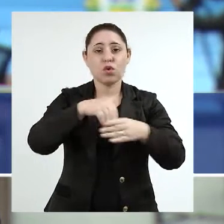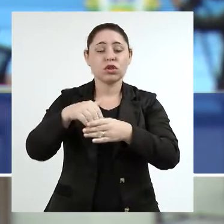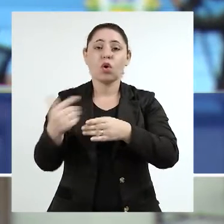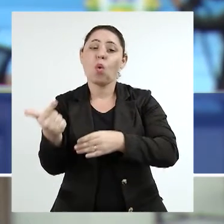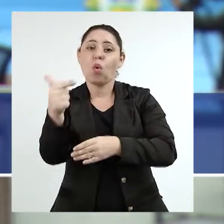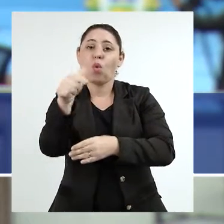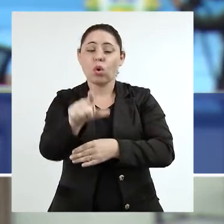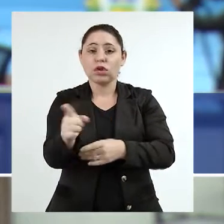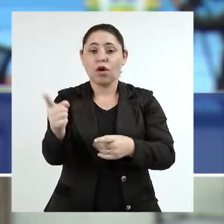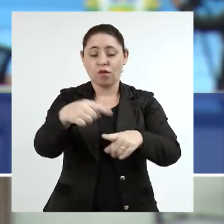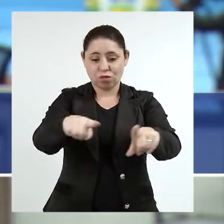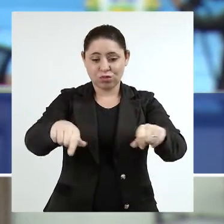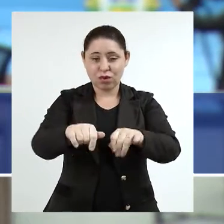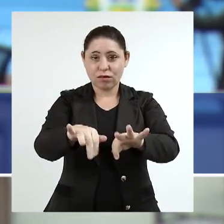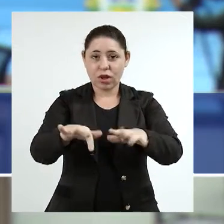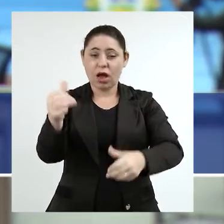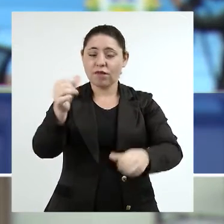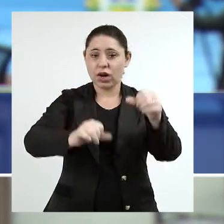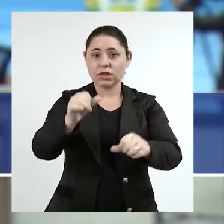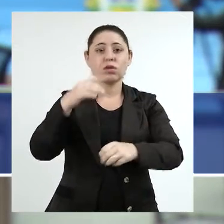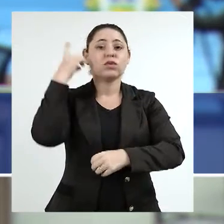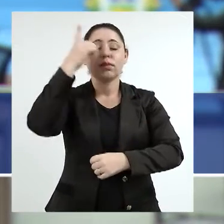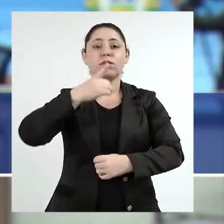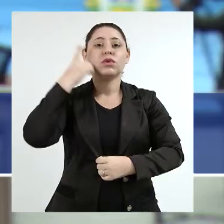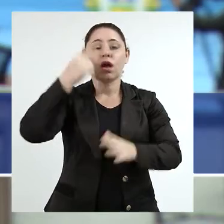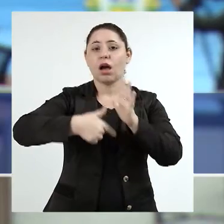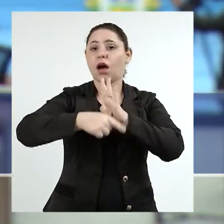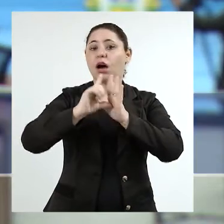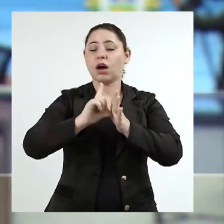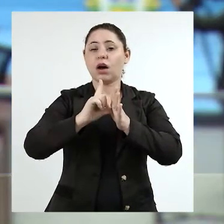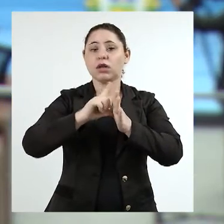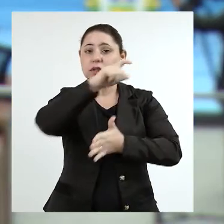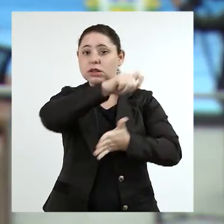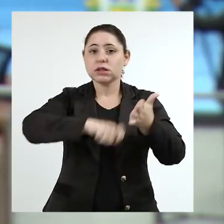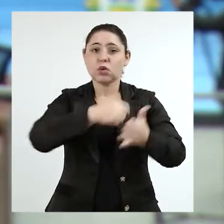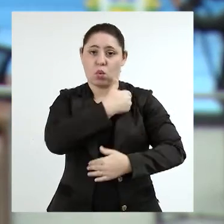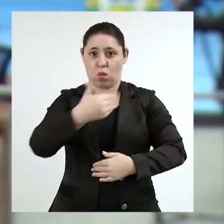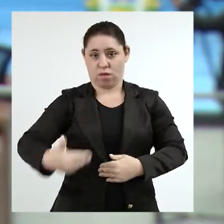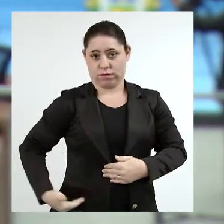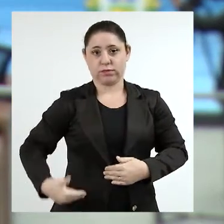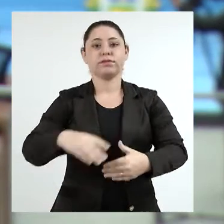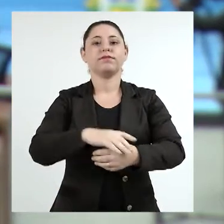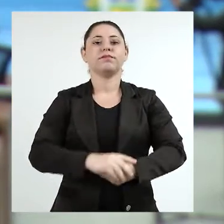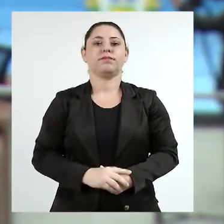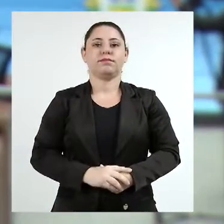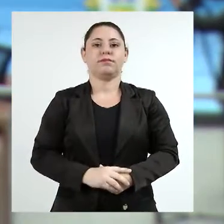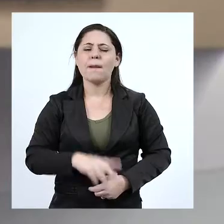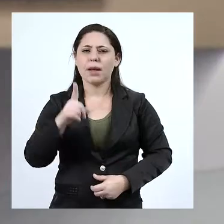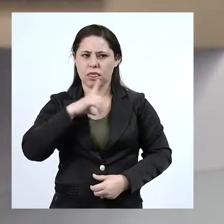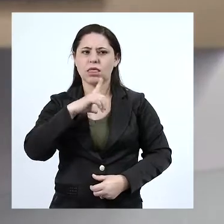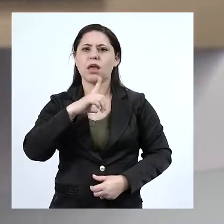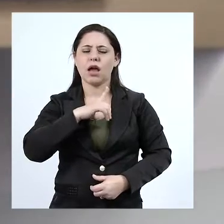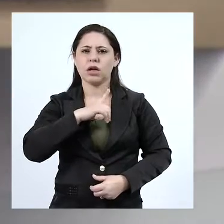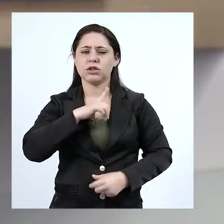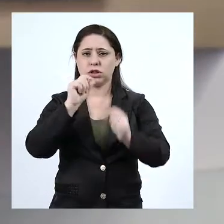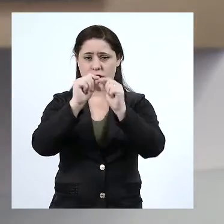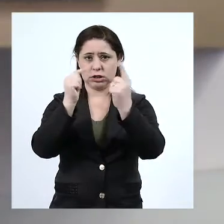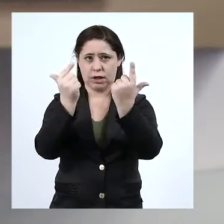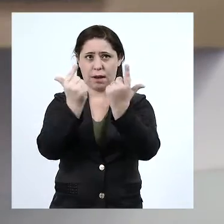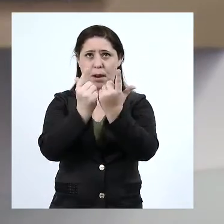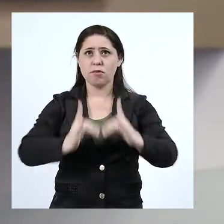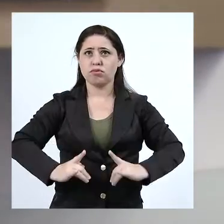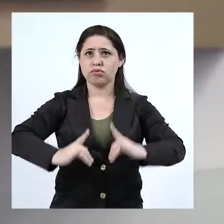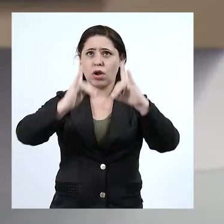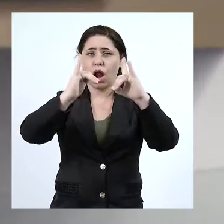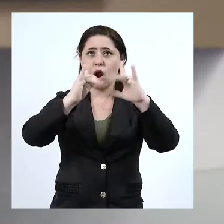nova votação, ou seja, volta ao plenário para apreciação dos deputados antes de seguir para a sanção do governador. Para garantir que o prédio